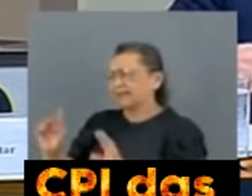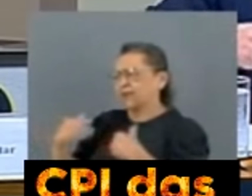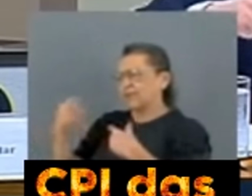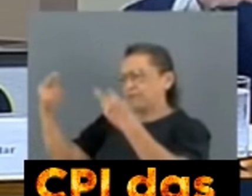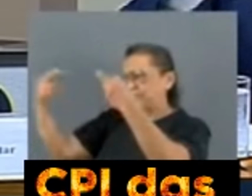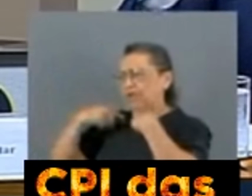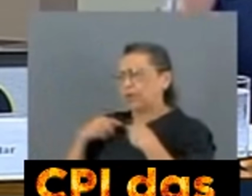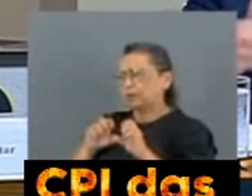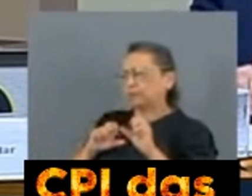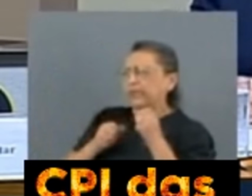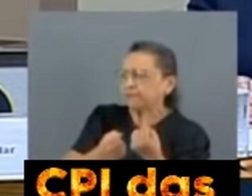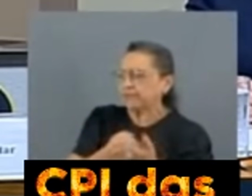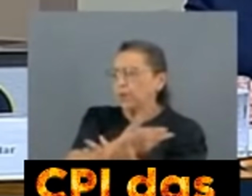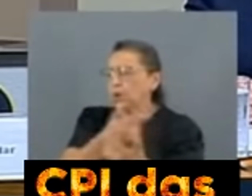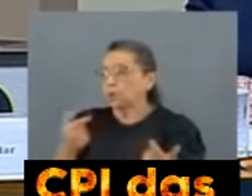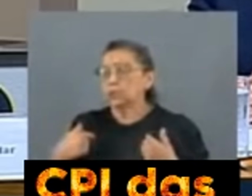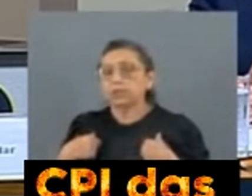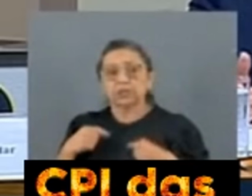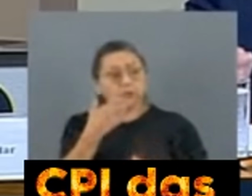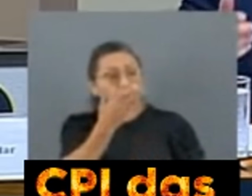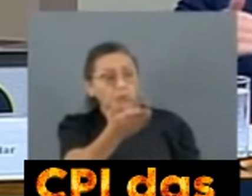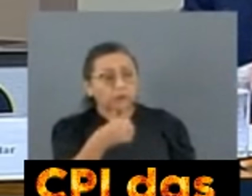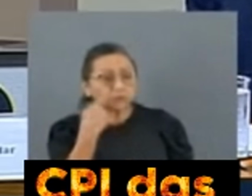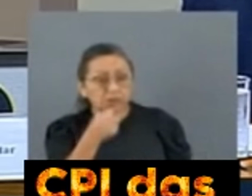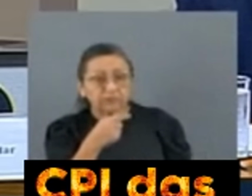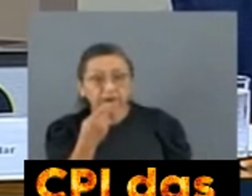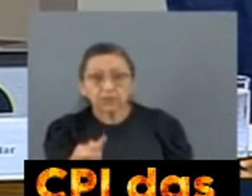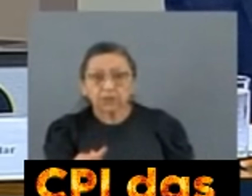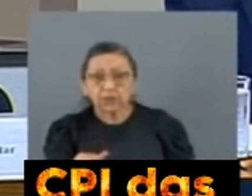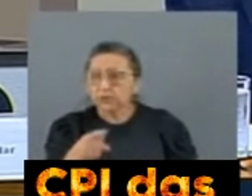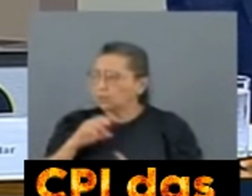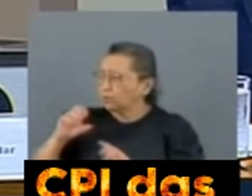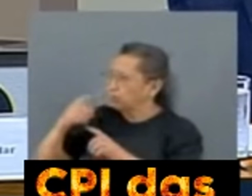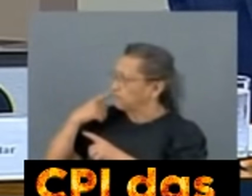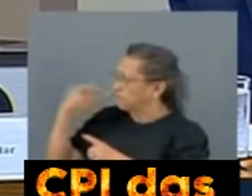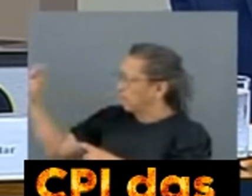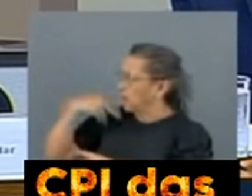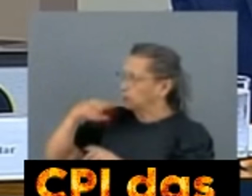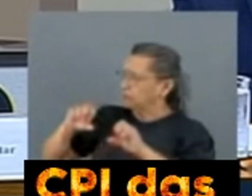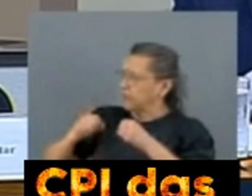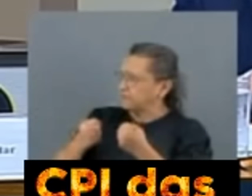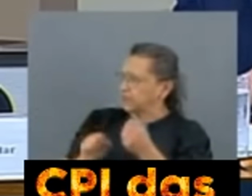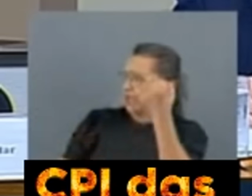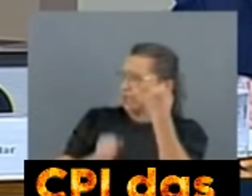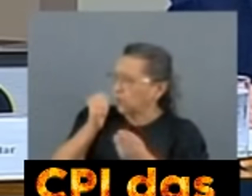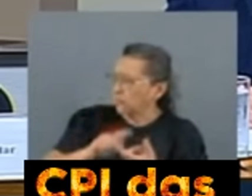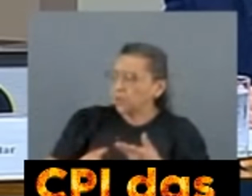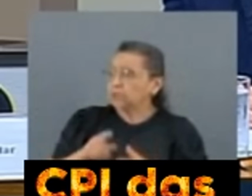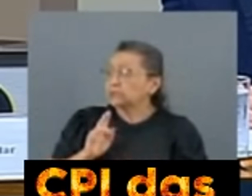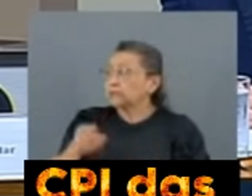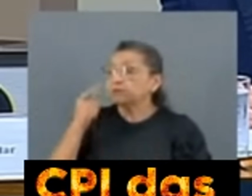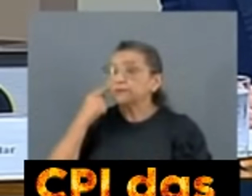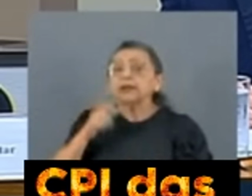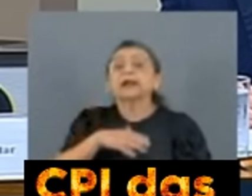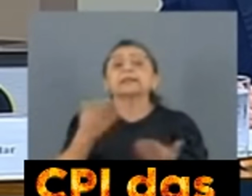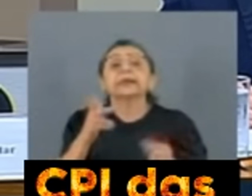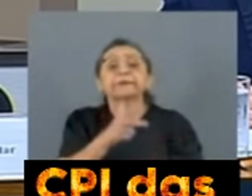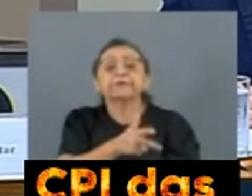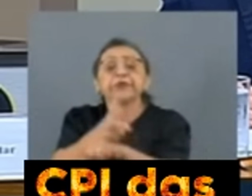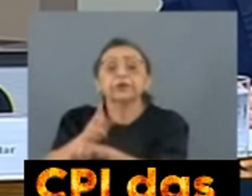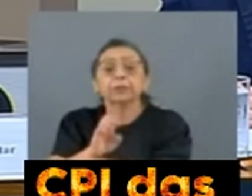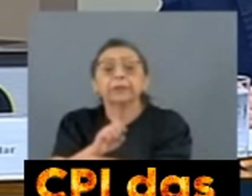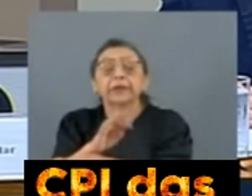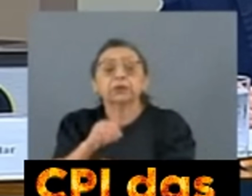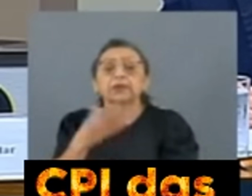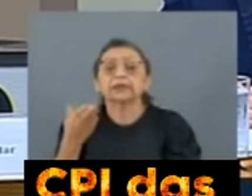defender grandes... Está aqui o nosso senador que vai falar agora. A senhora não me vê defender grande agricultor. A senhora me vê sempre... Cadê aquele vídeo do Beto? Qual é o número que você